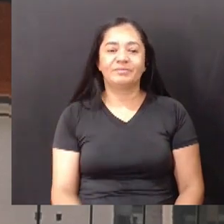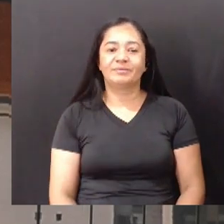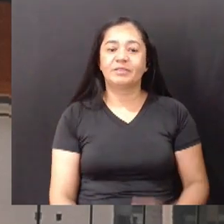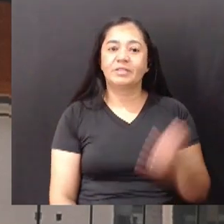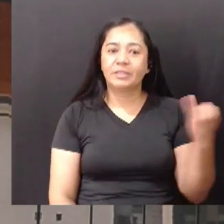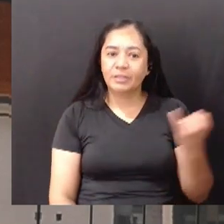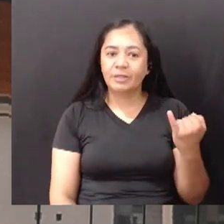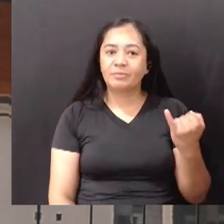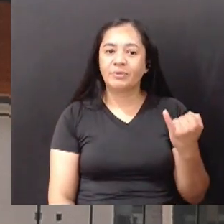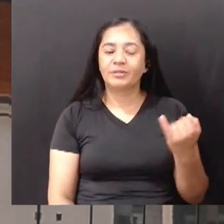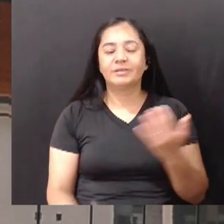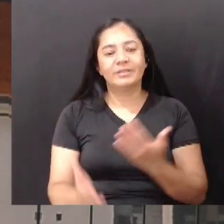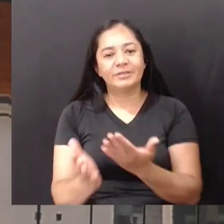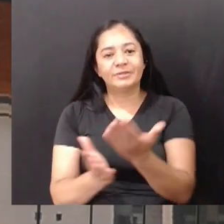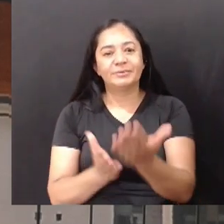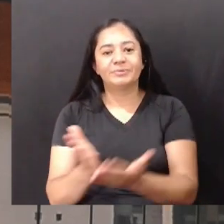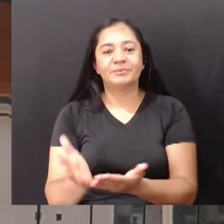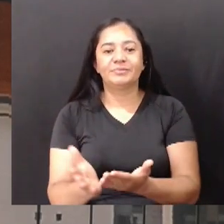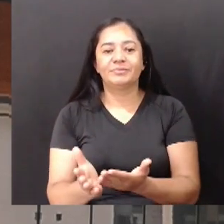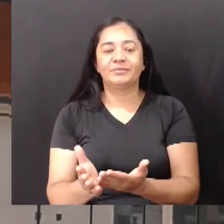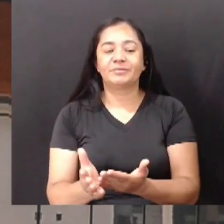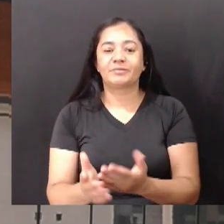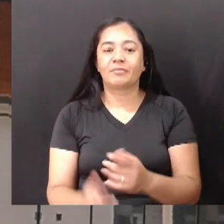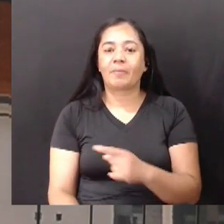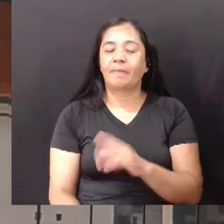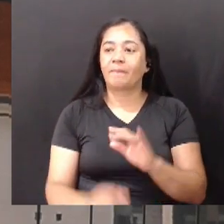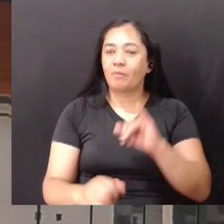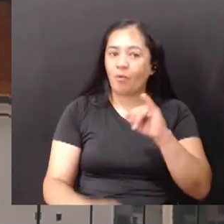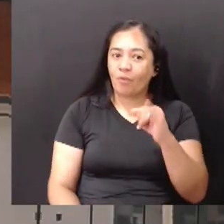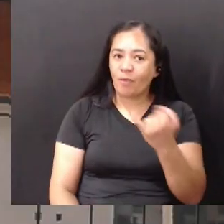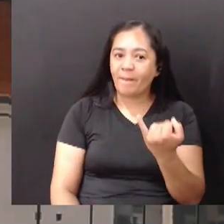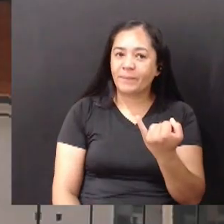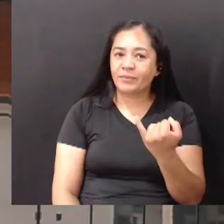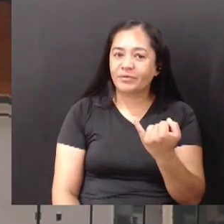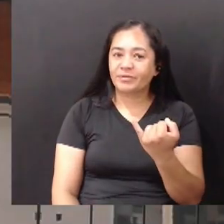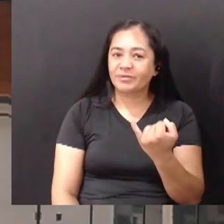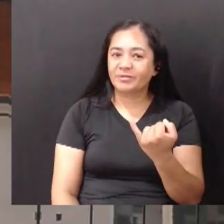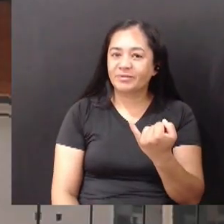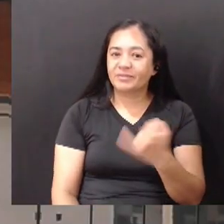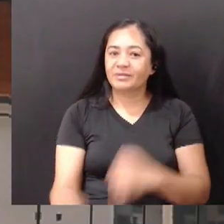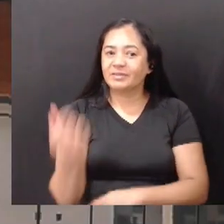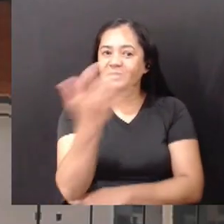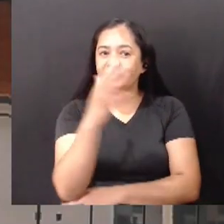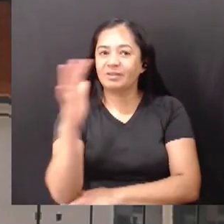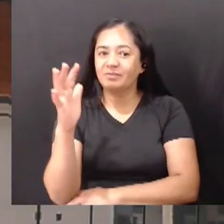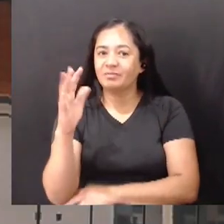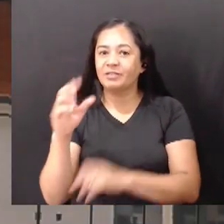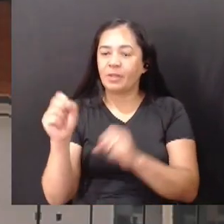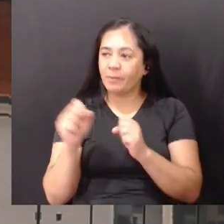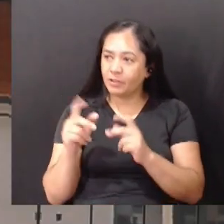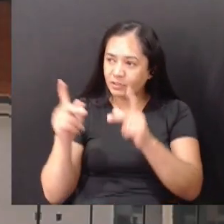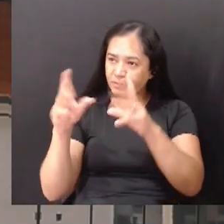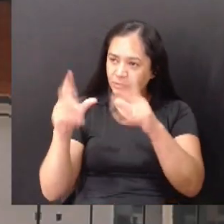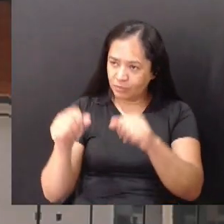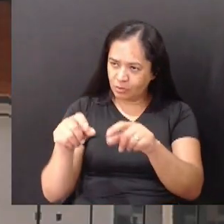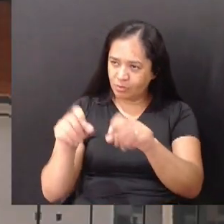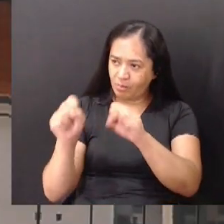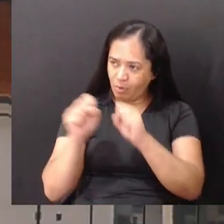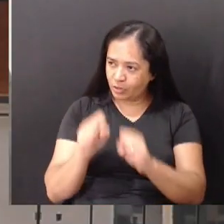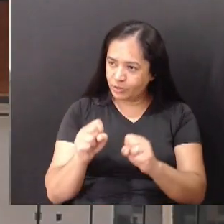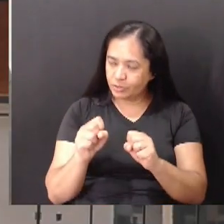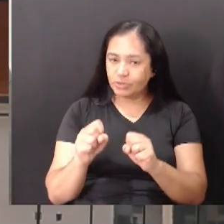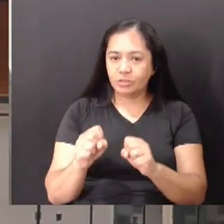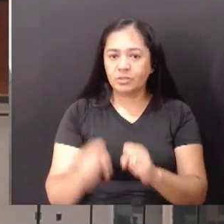Barão Geraldo, e a importância dessa preservação. Que, inclusive, eu vou aproveitar o finalzinho, a mata pode até ser visitada por